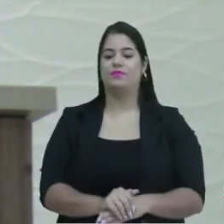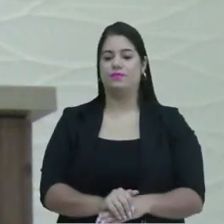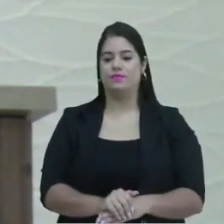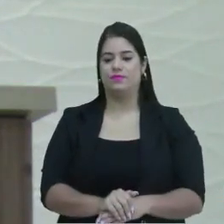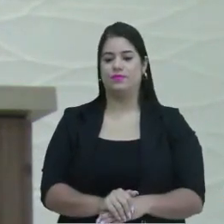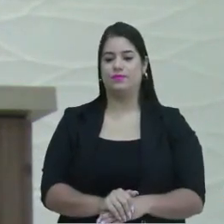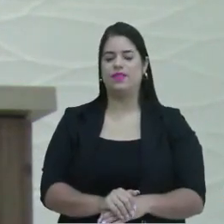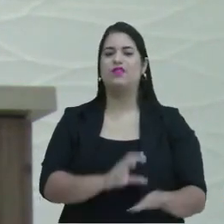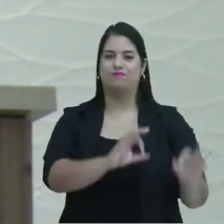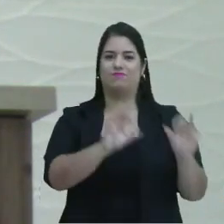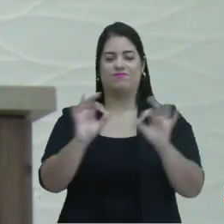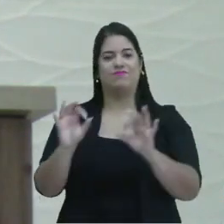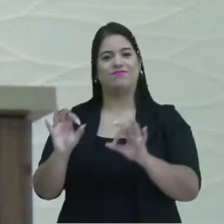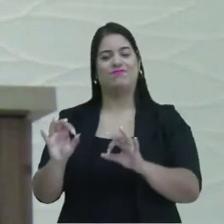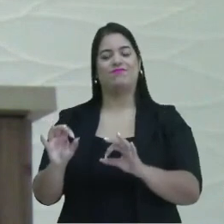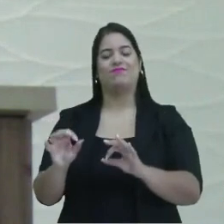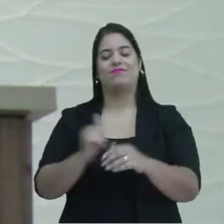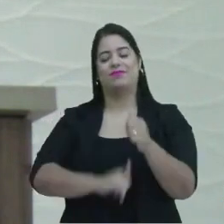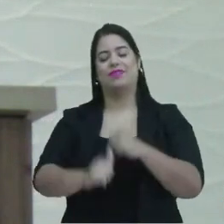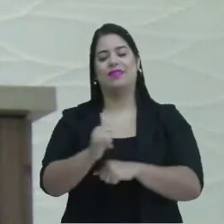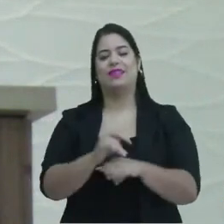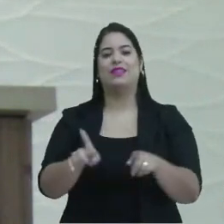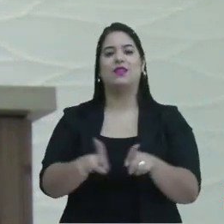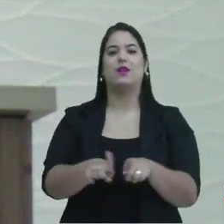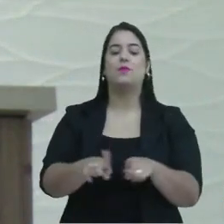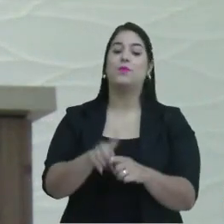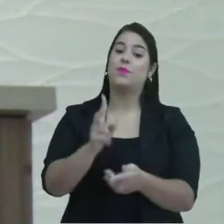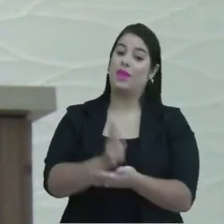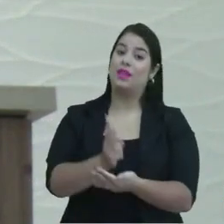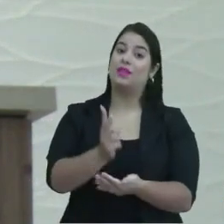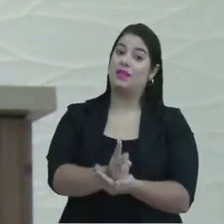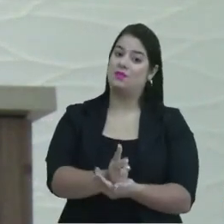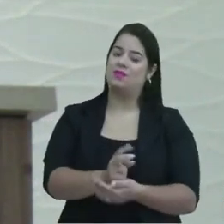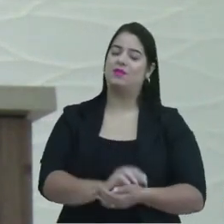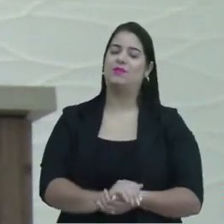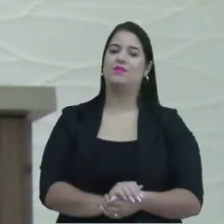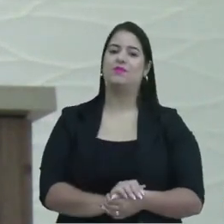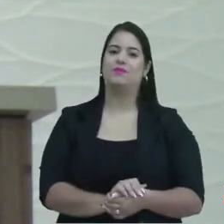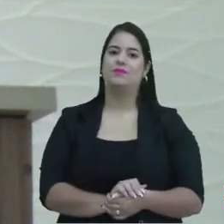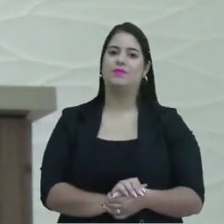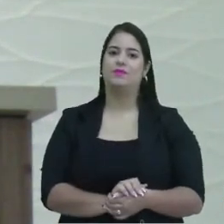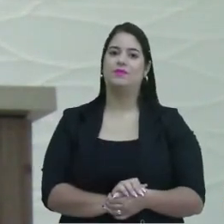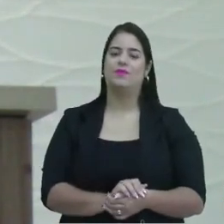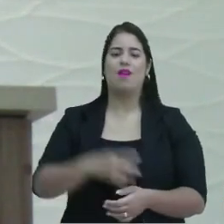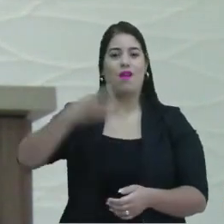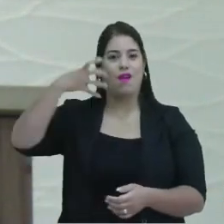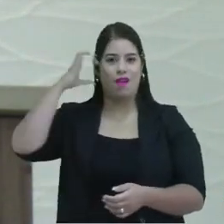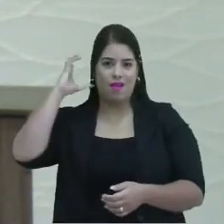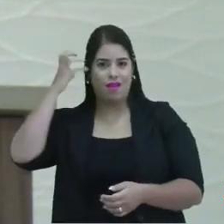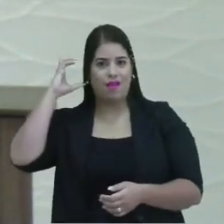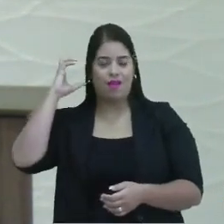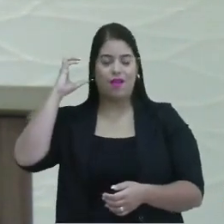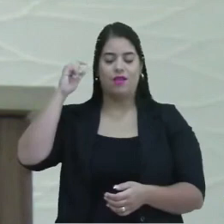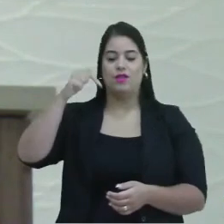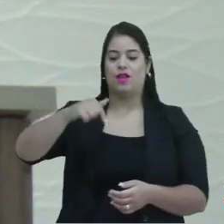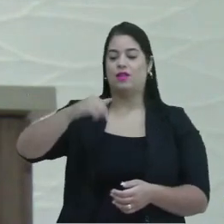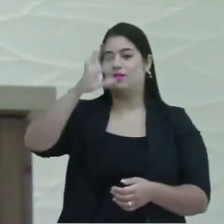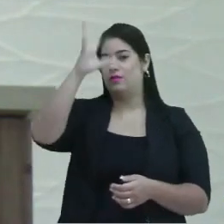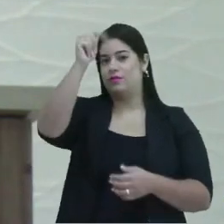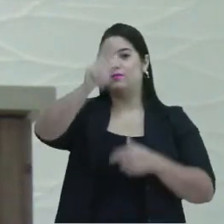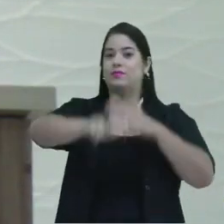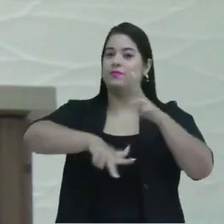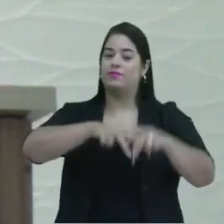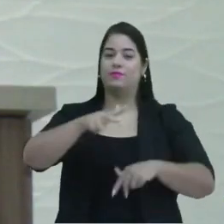e virtual, bem como sempre acompanha essas sessões através das rádios do nosso município,